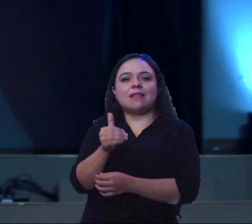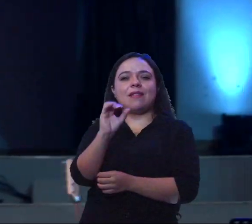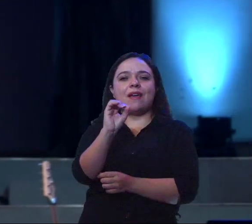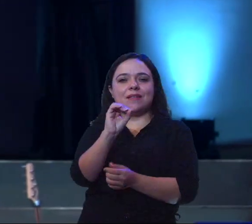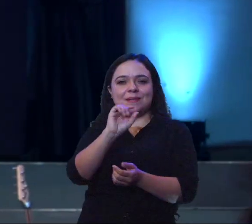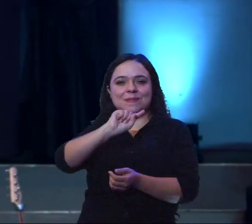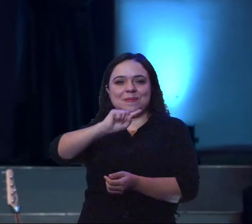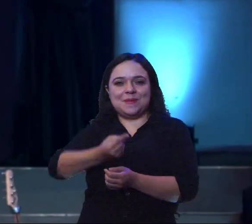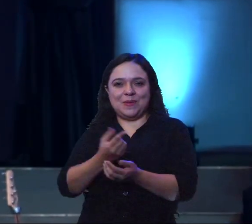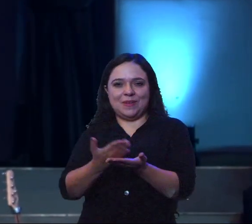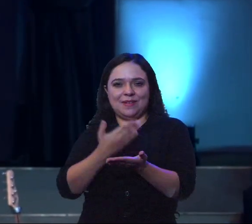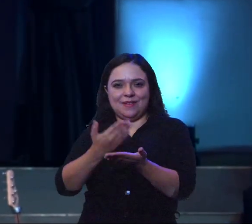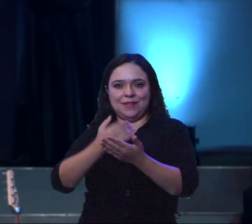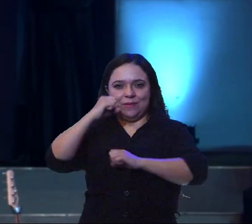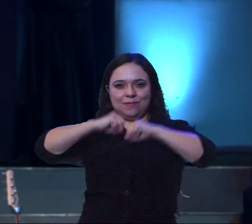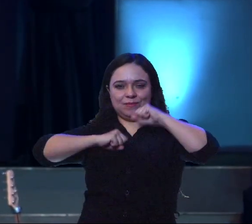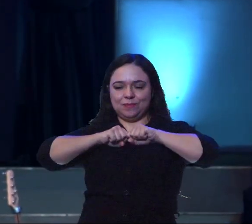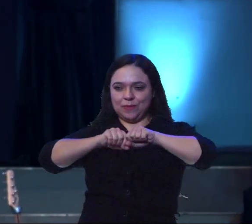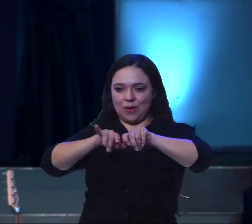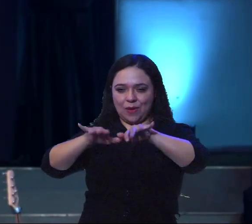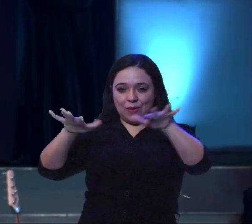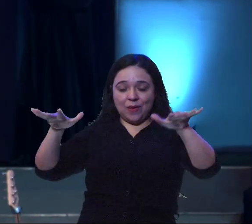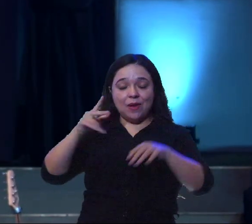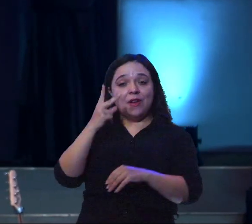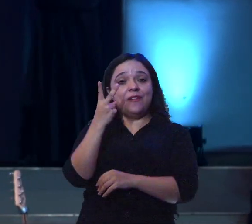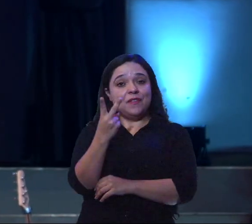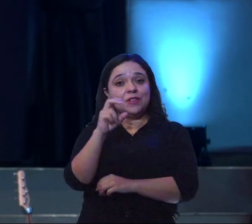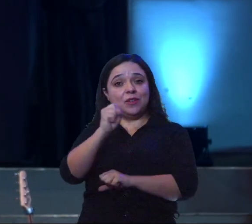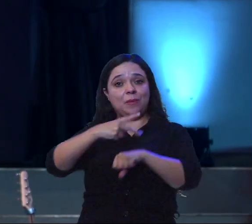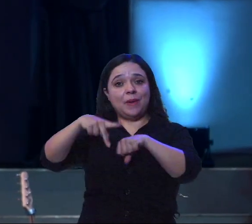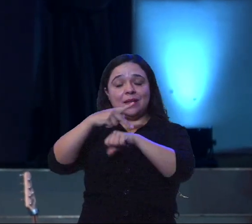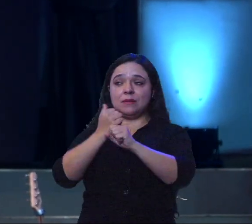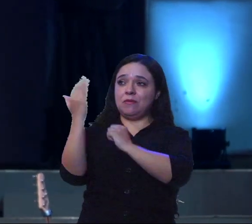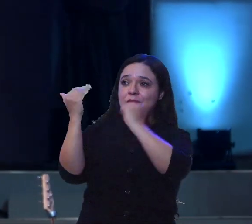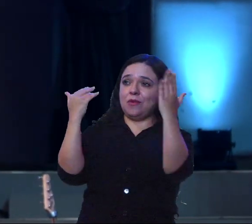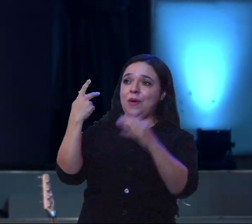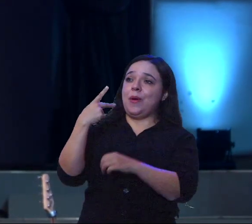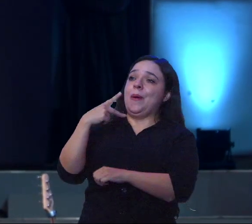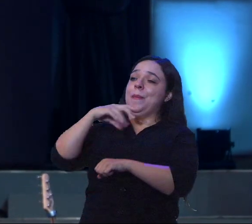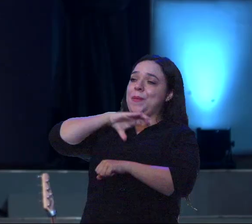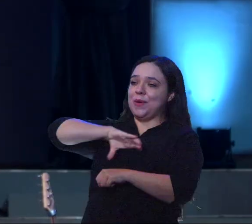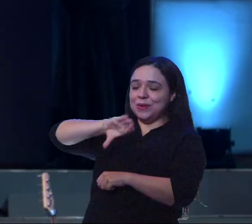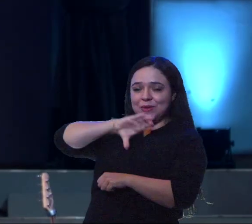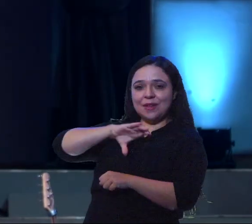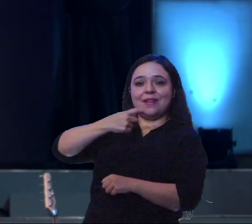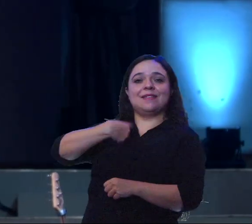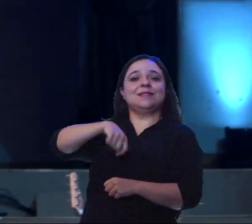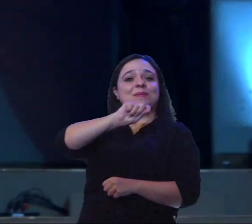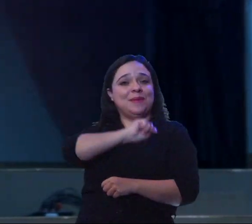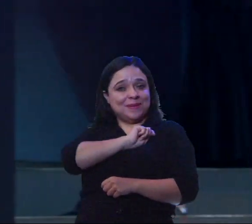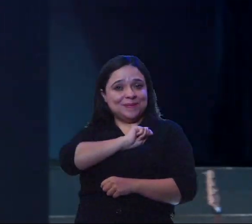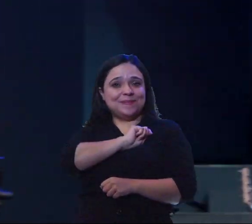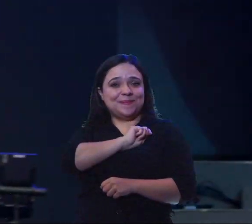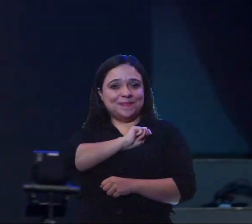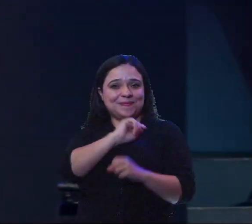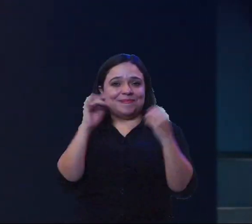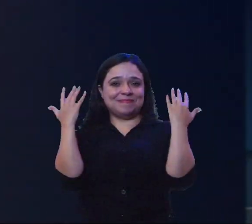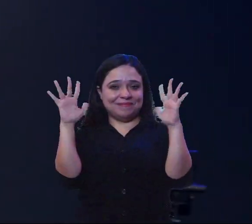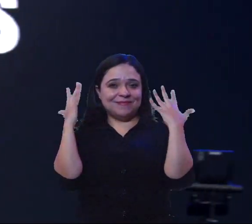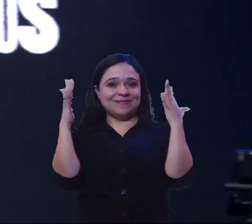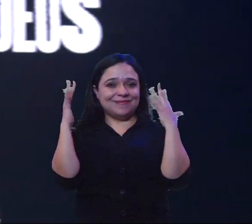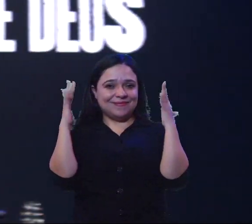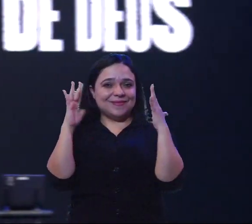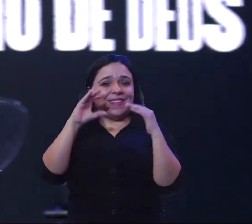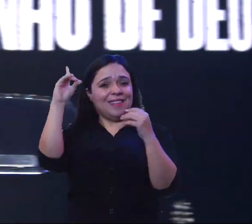cópias e hoje está em 28 países, em português, inglês e espanhol. Olha o que Deus faz. Tem muito projeto guardado na